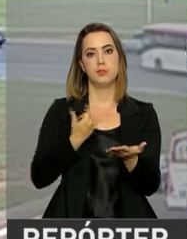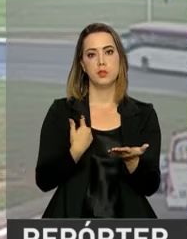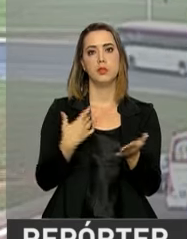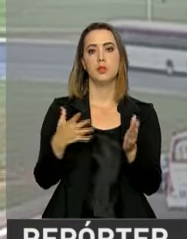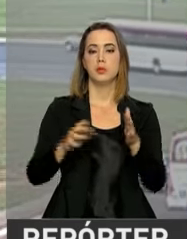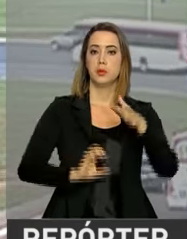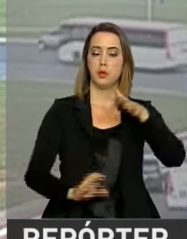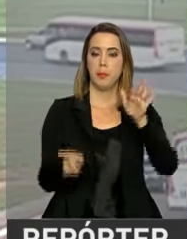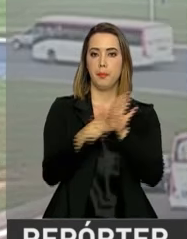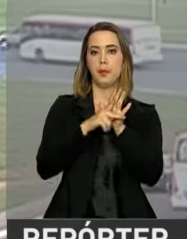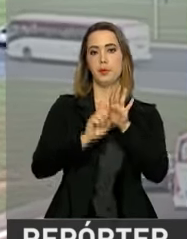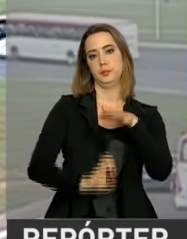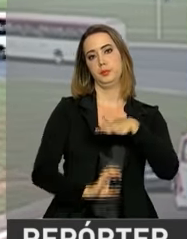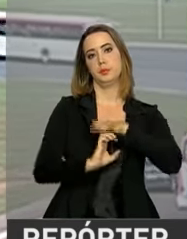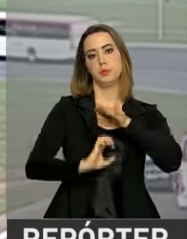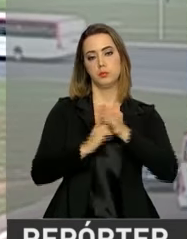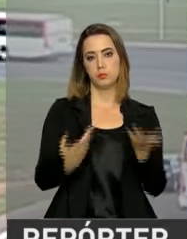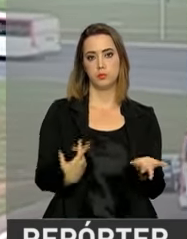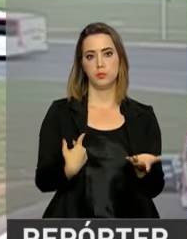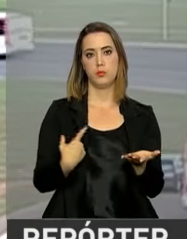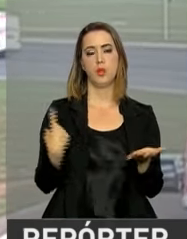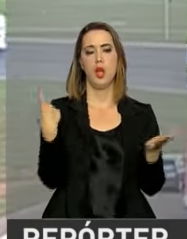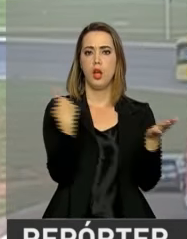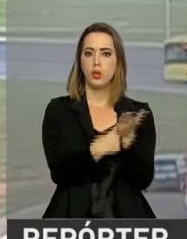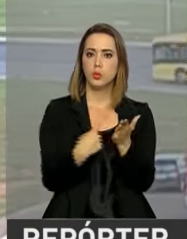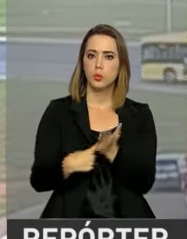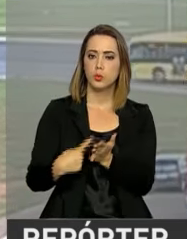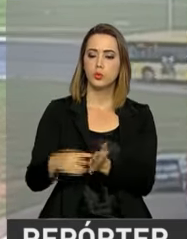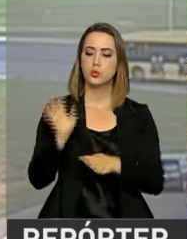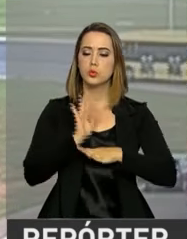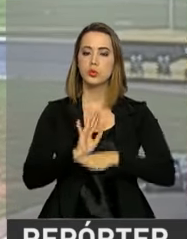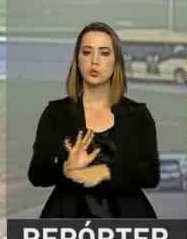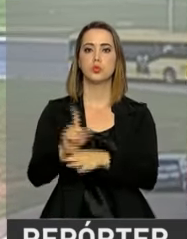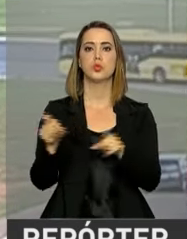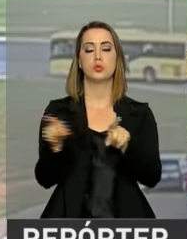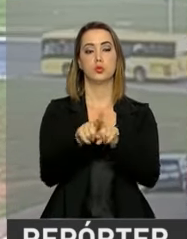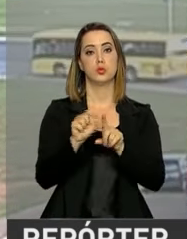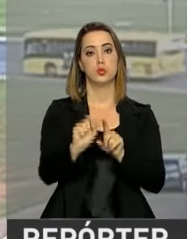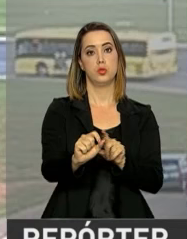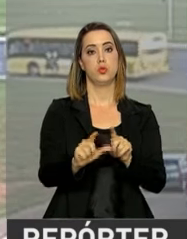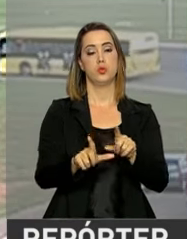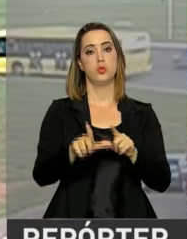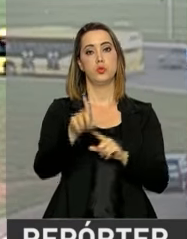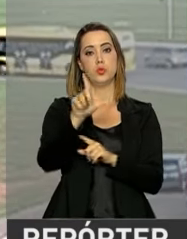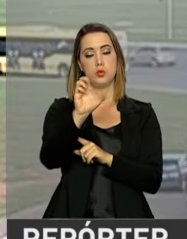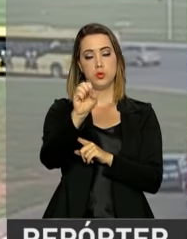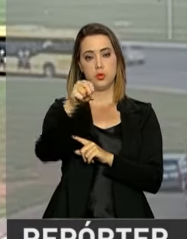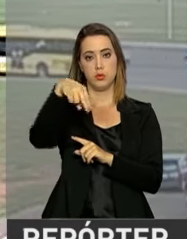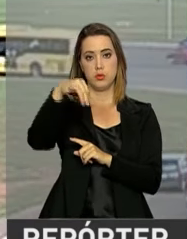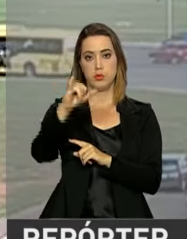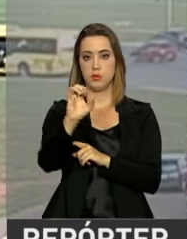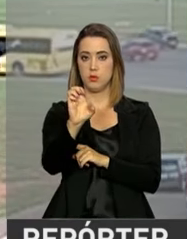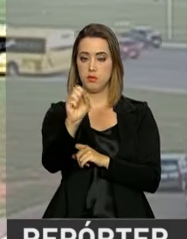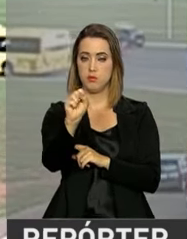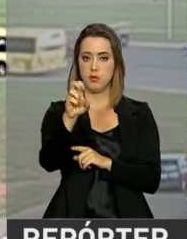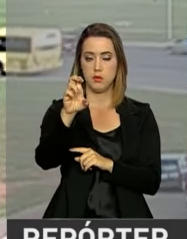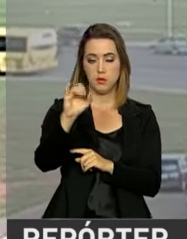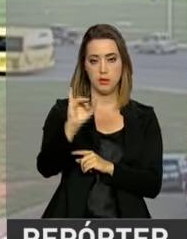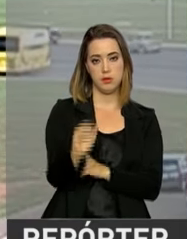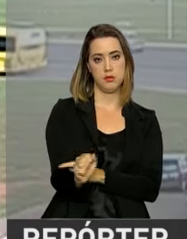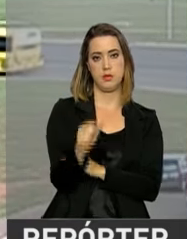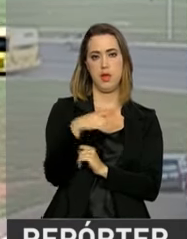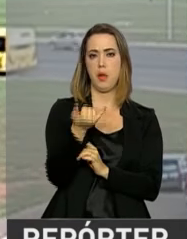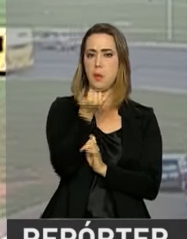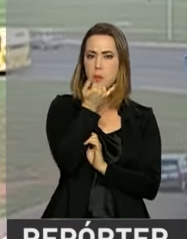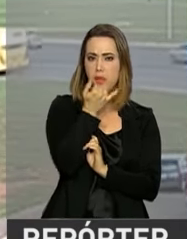valores recuperados vieram de acordos de colaboração premiada e de leniência firmados pelo Ministério Público Federal. A Petrobras